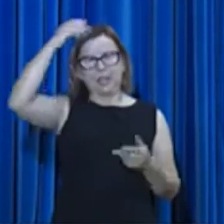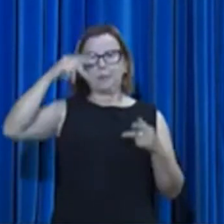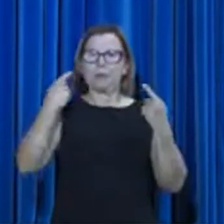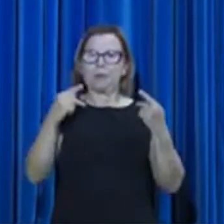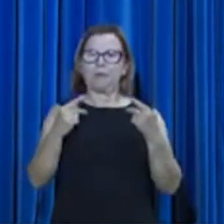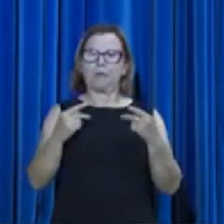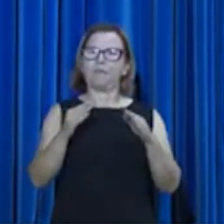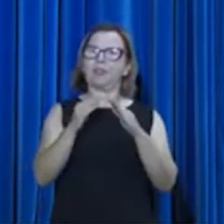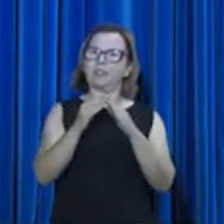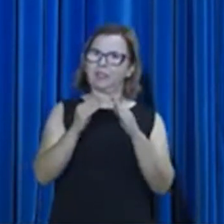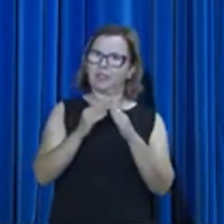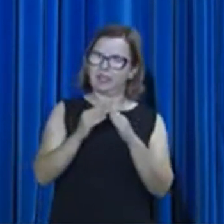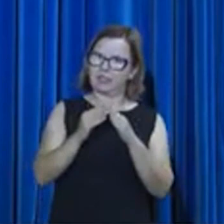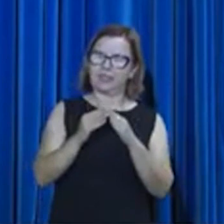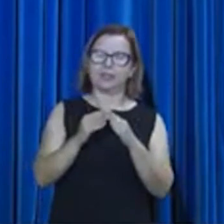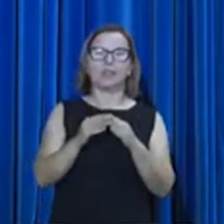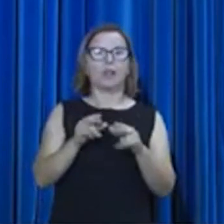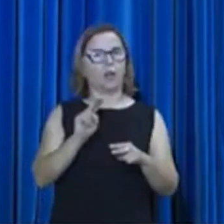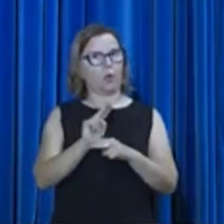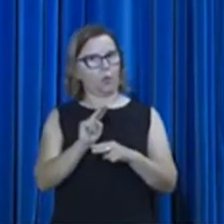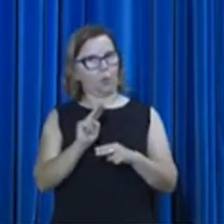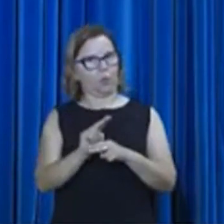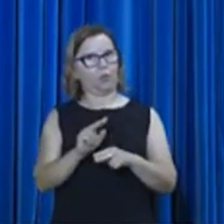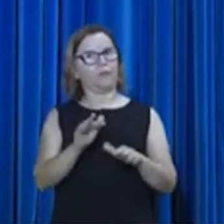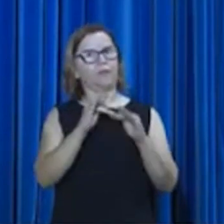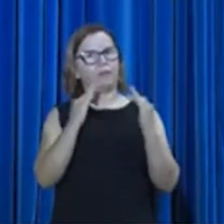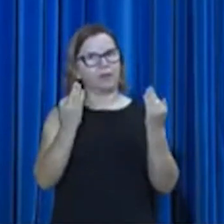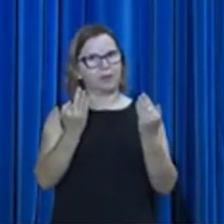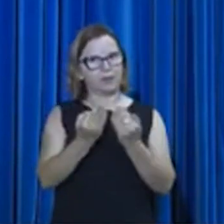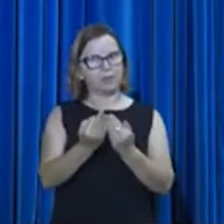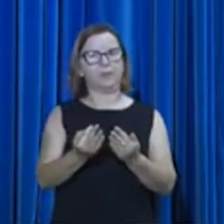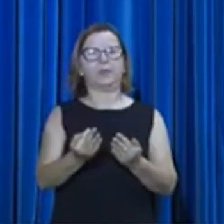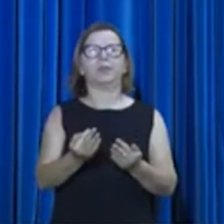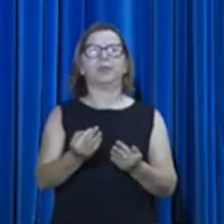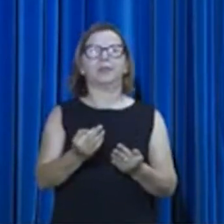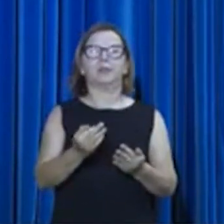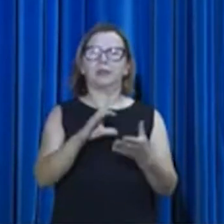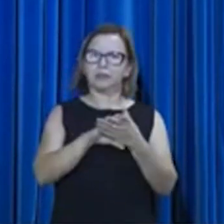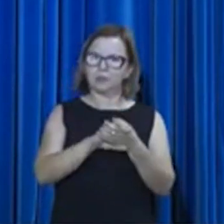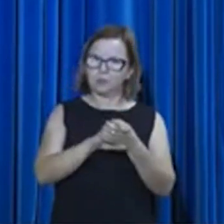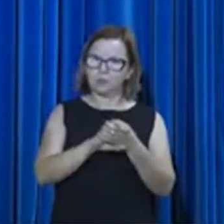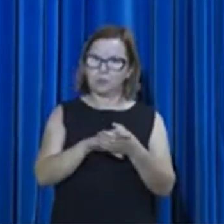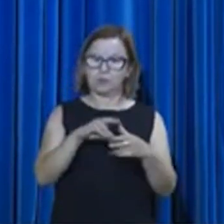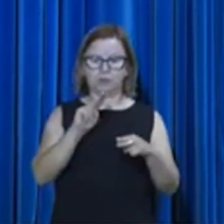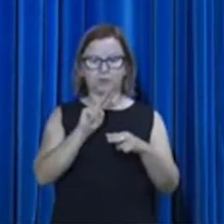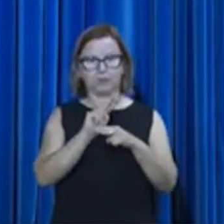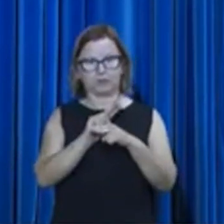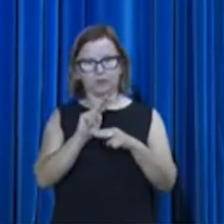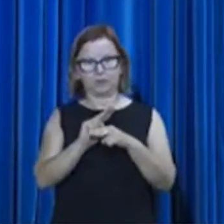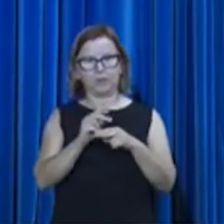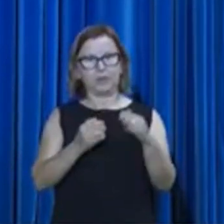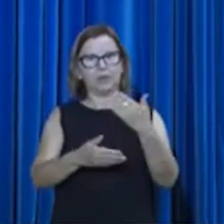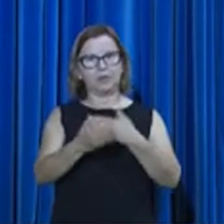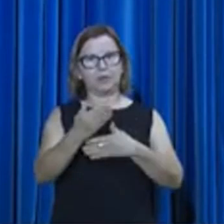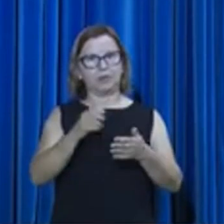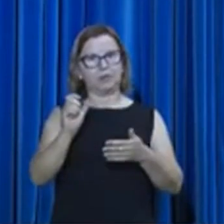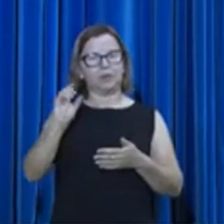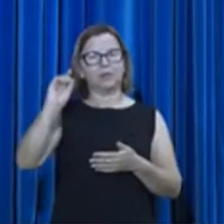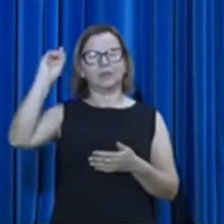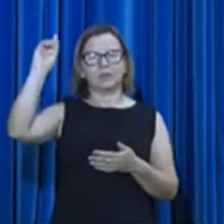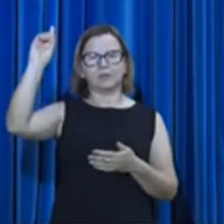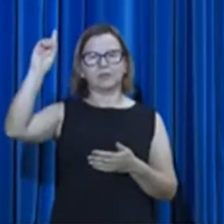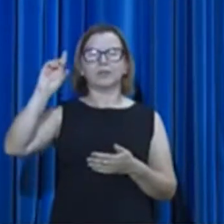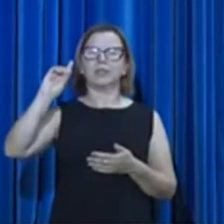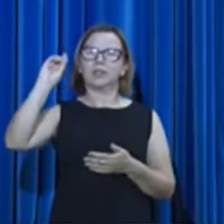cuide da sua família, que cuide da sua esposa, que mantenha vigilância mediante a palavra de Deus. Deus nos